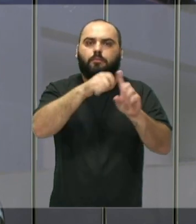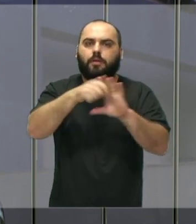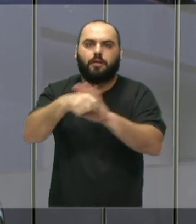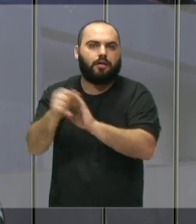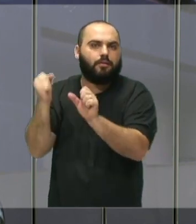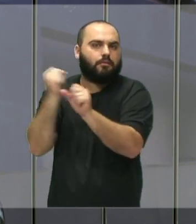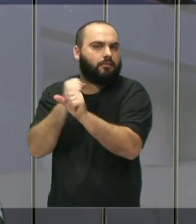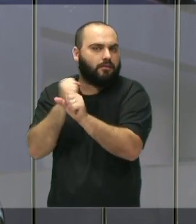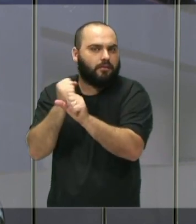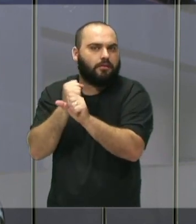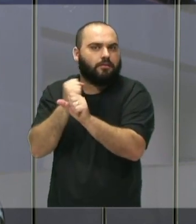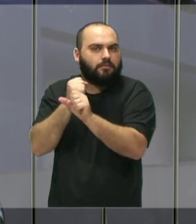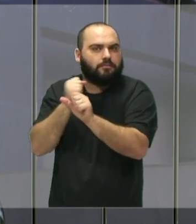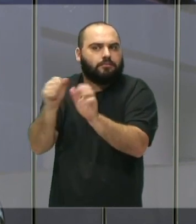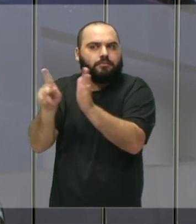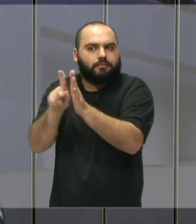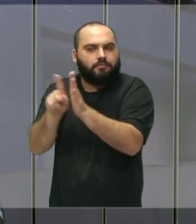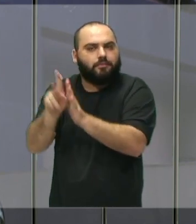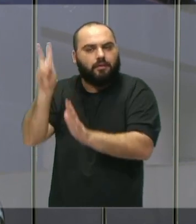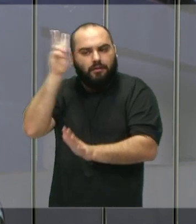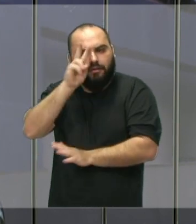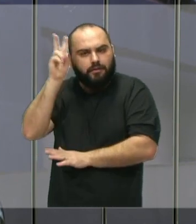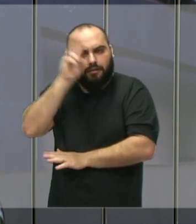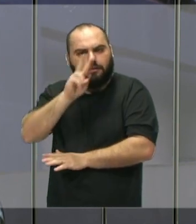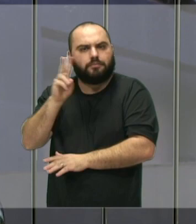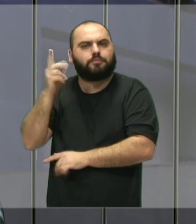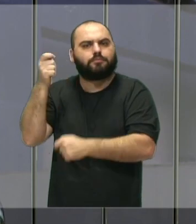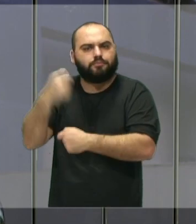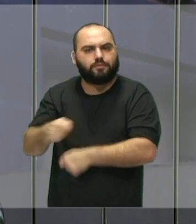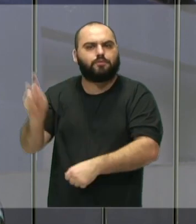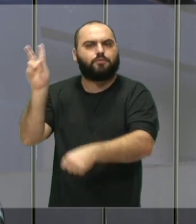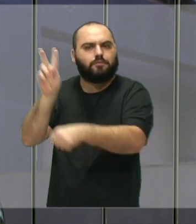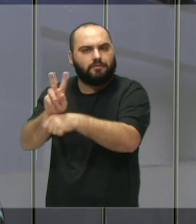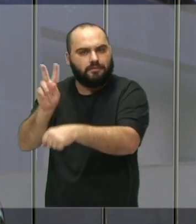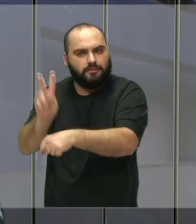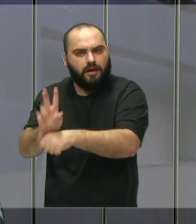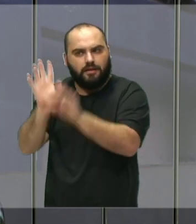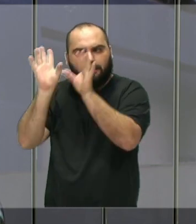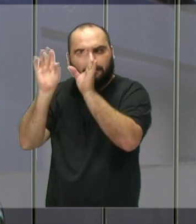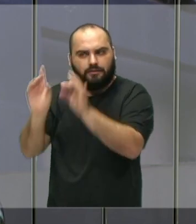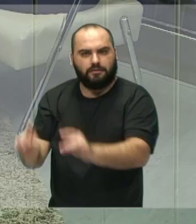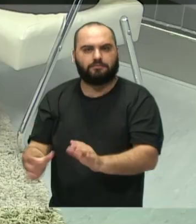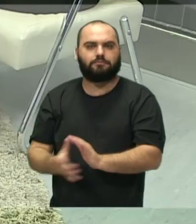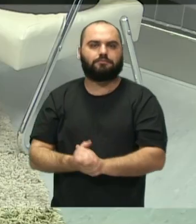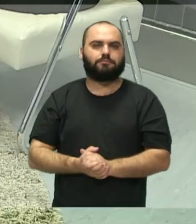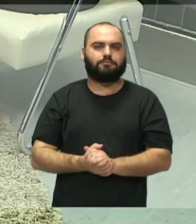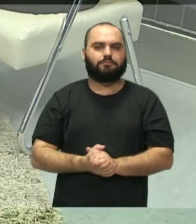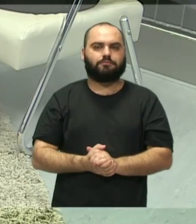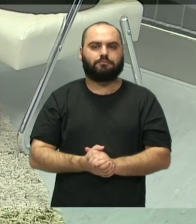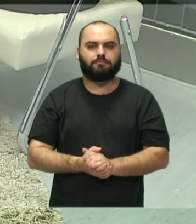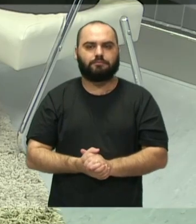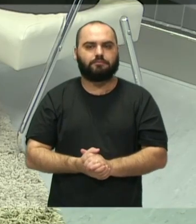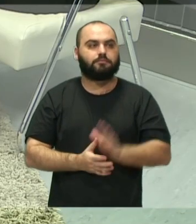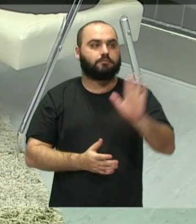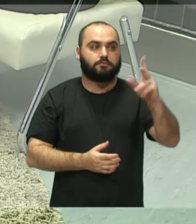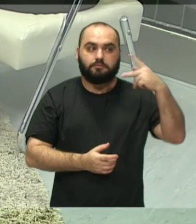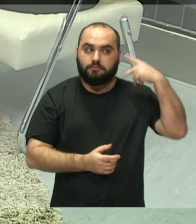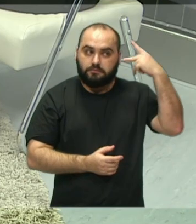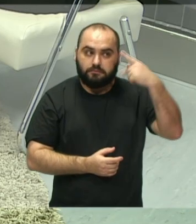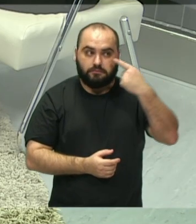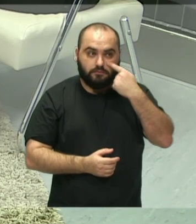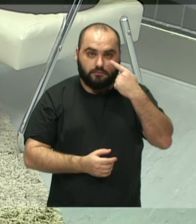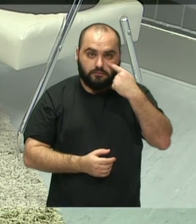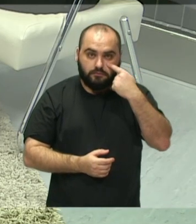essa lembrança do quão é importante prevenir, se cuidar. Vereadora, a senhora está acompanhando o transplante